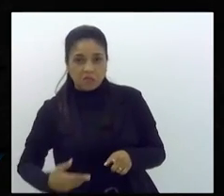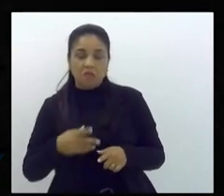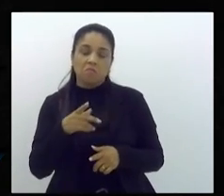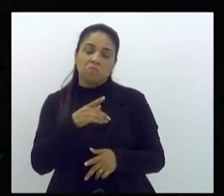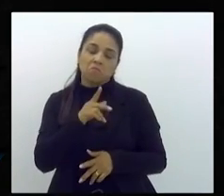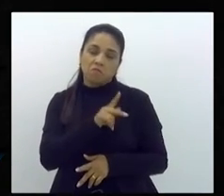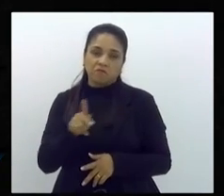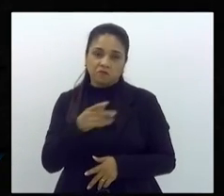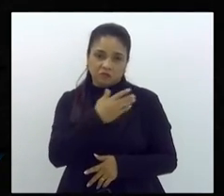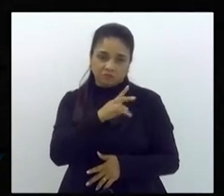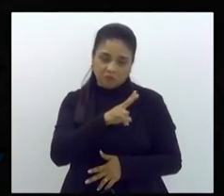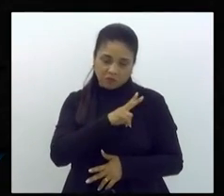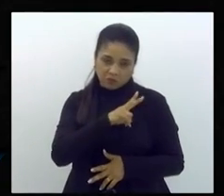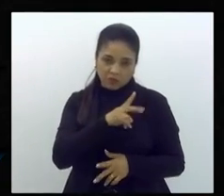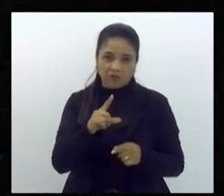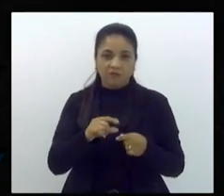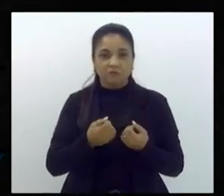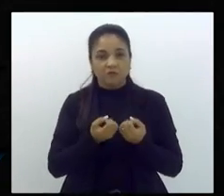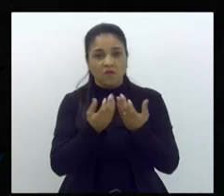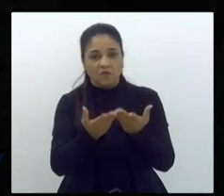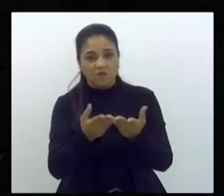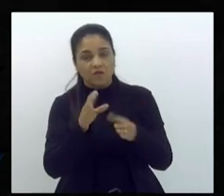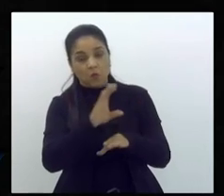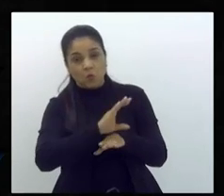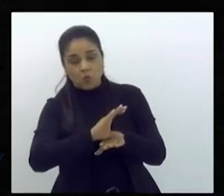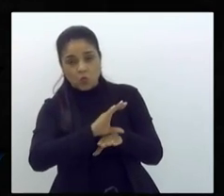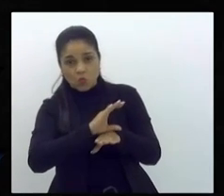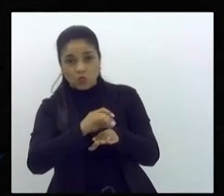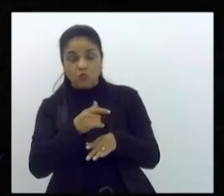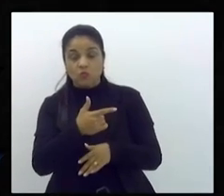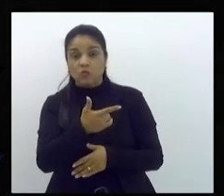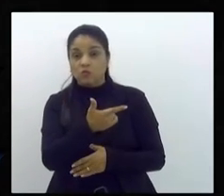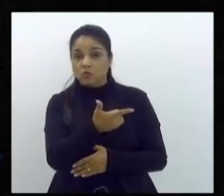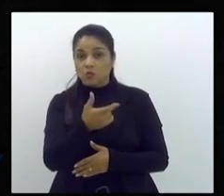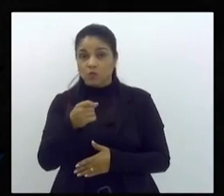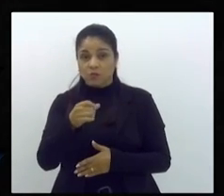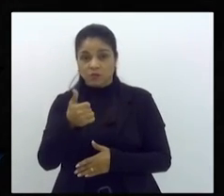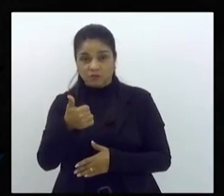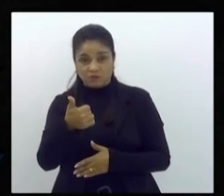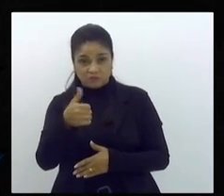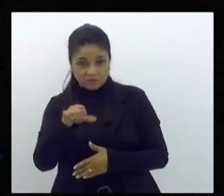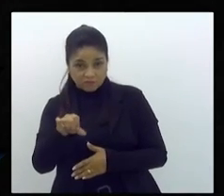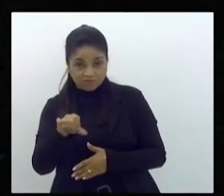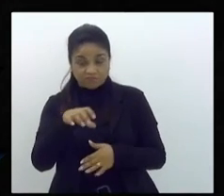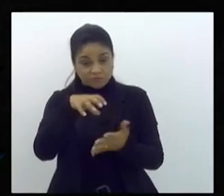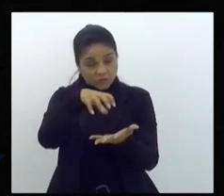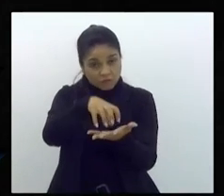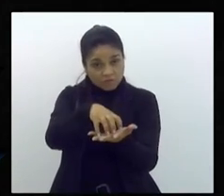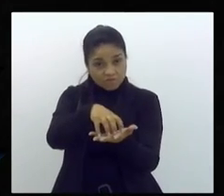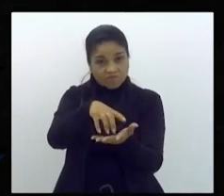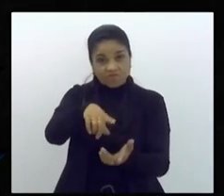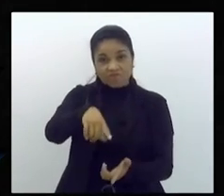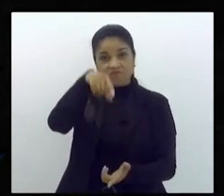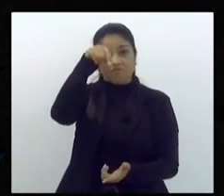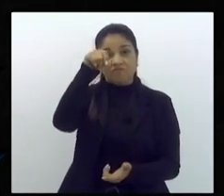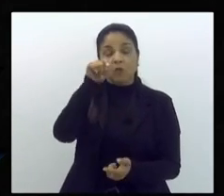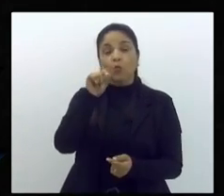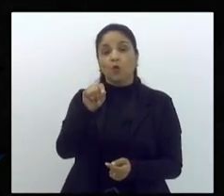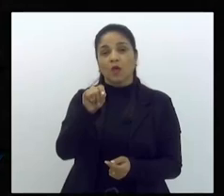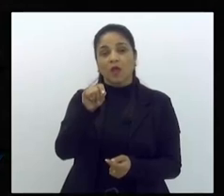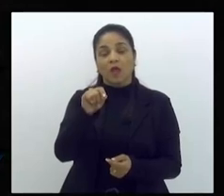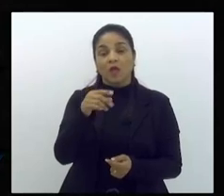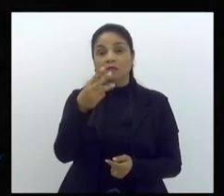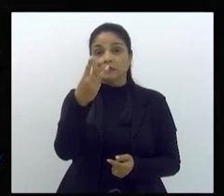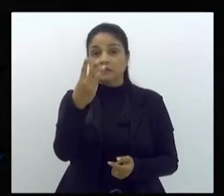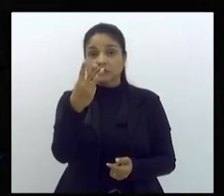particular de ensino então em 2019 esse Polo foi eleito é uma das três melhores